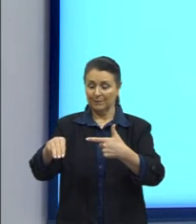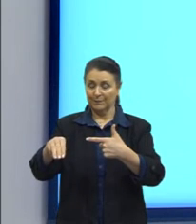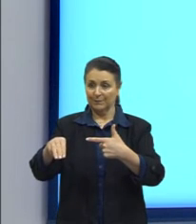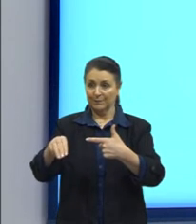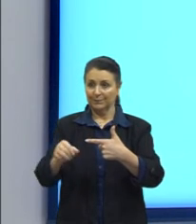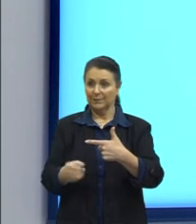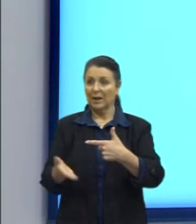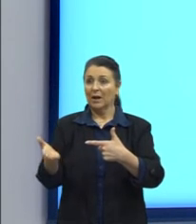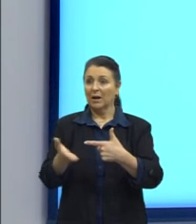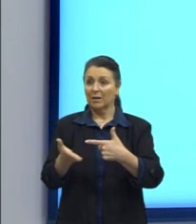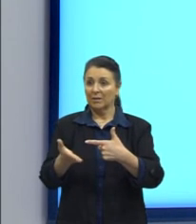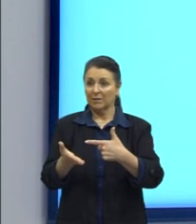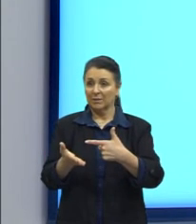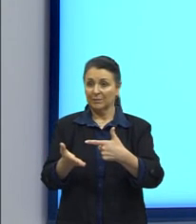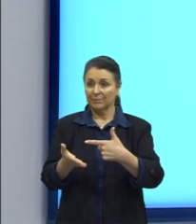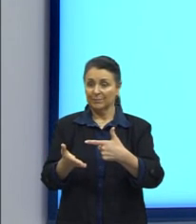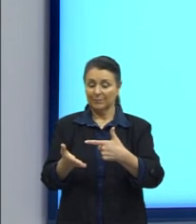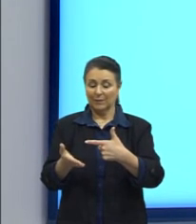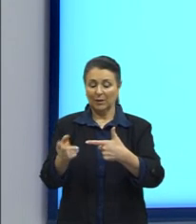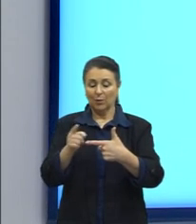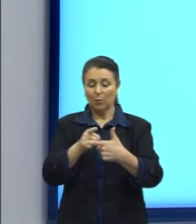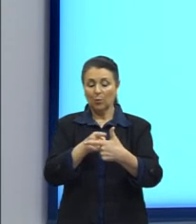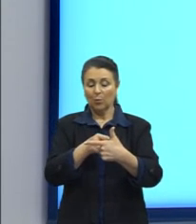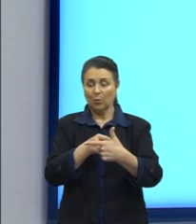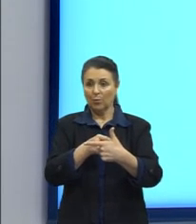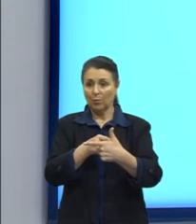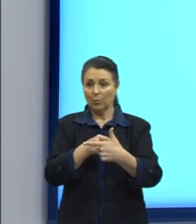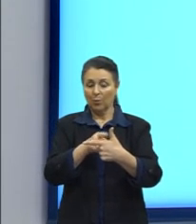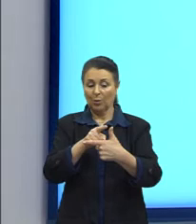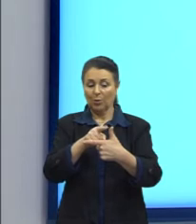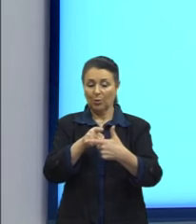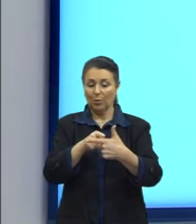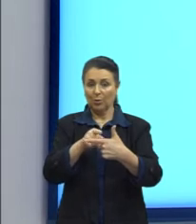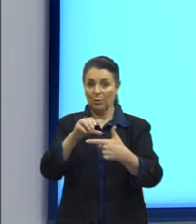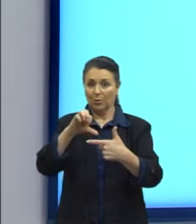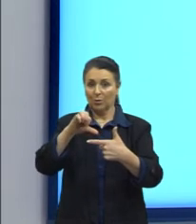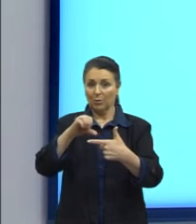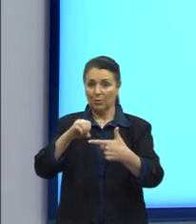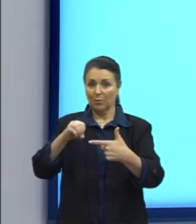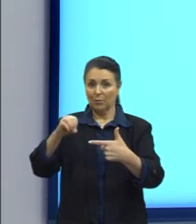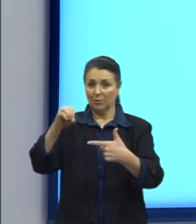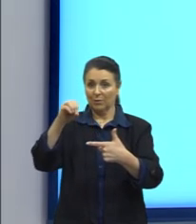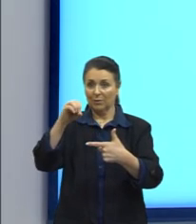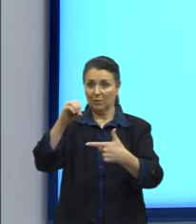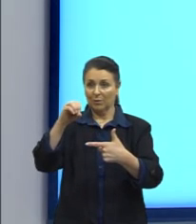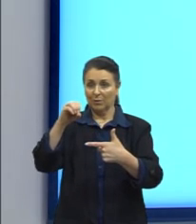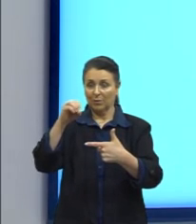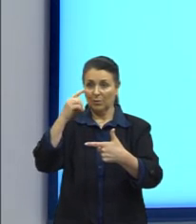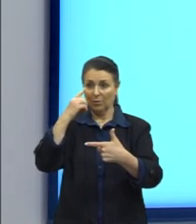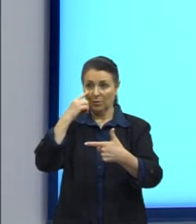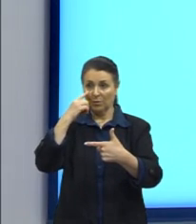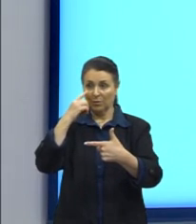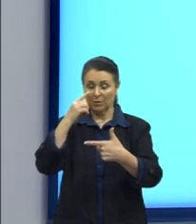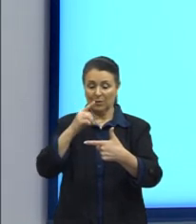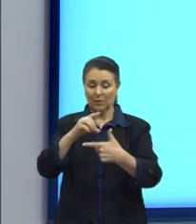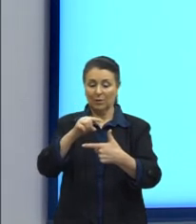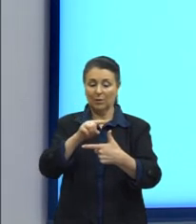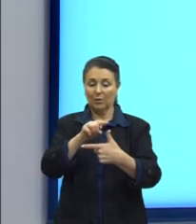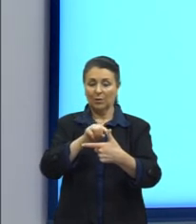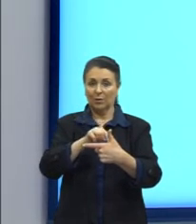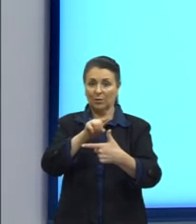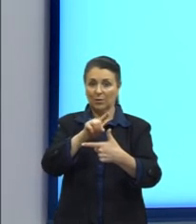já aqui né quando a gente vai então para um 90 graus o que que acontece Olha onde é que ele tá batendo 90